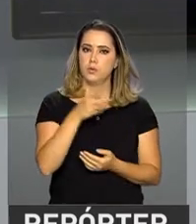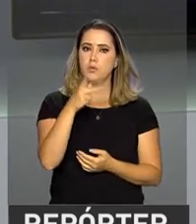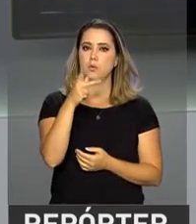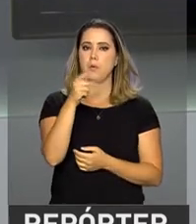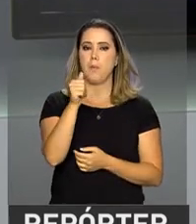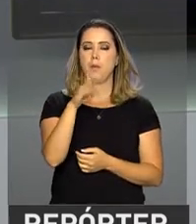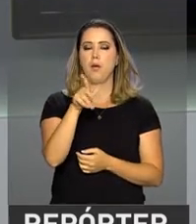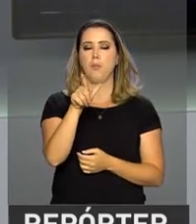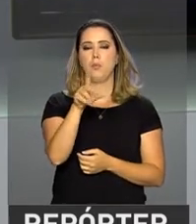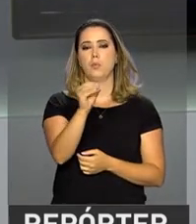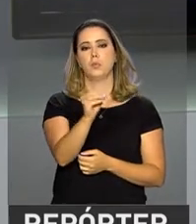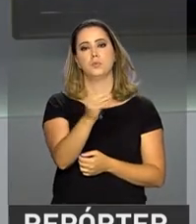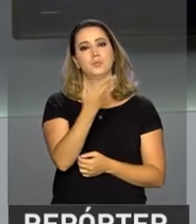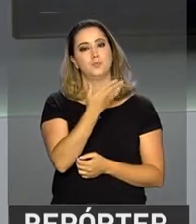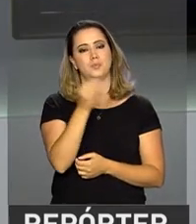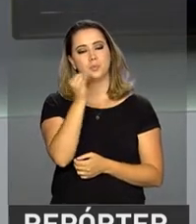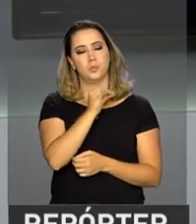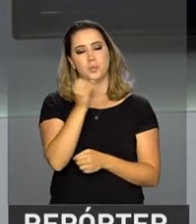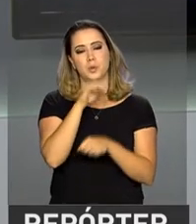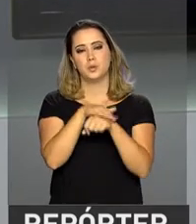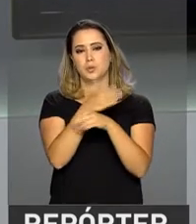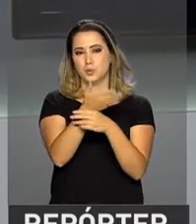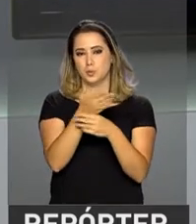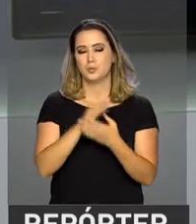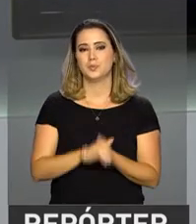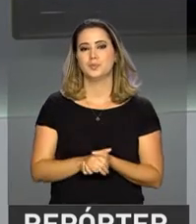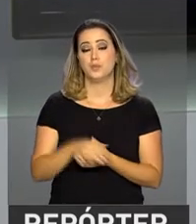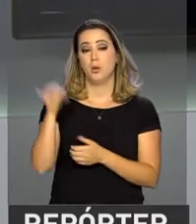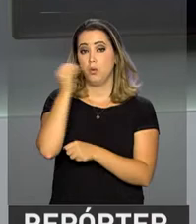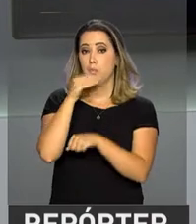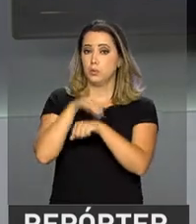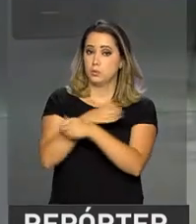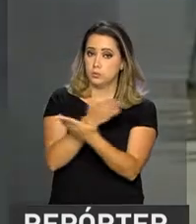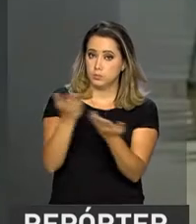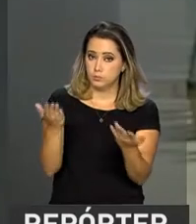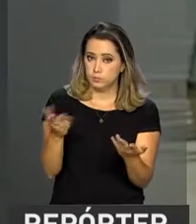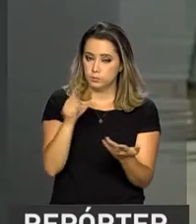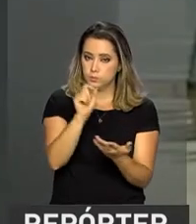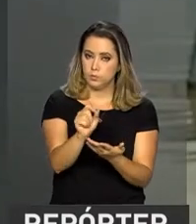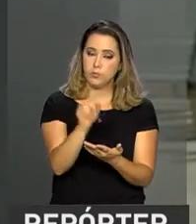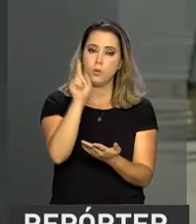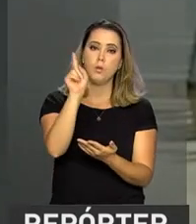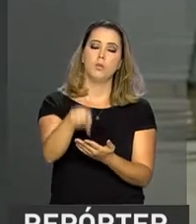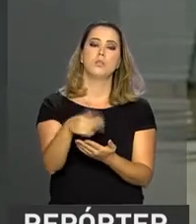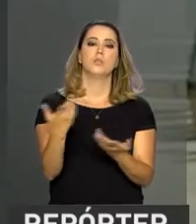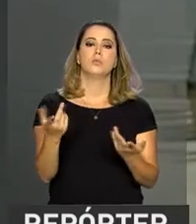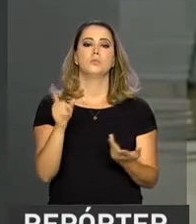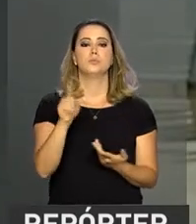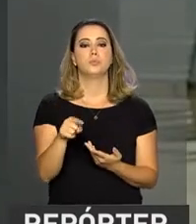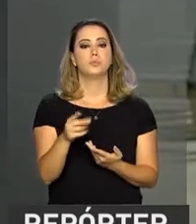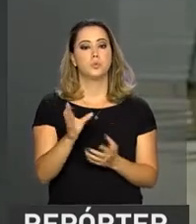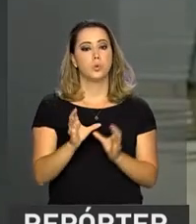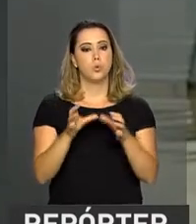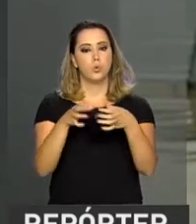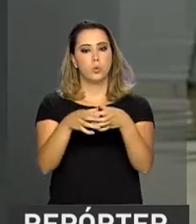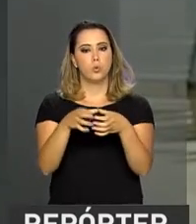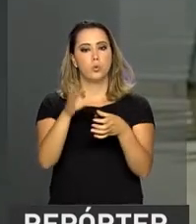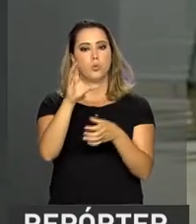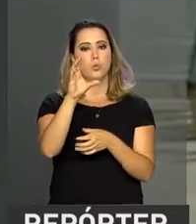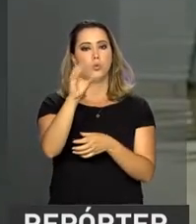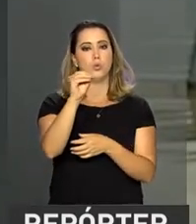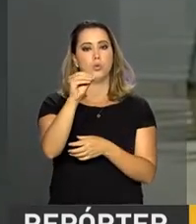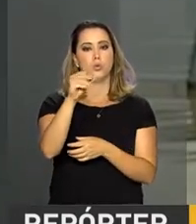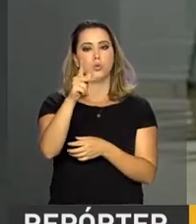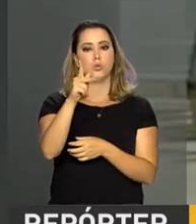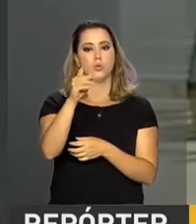dia olá pablo boa noite pra você de roberto boa noite a todos é isso mesmo roberto o copom comitê